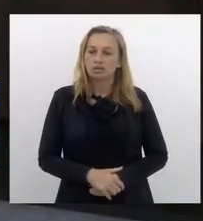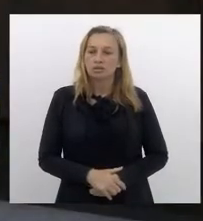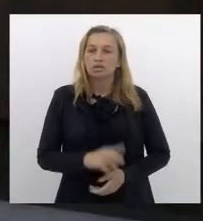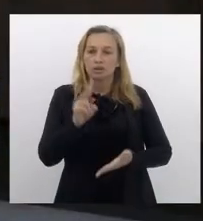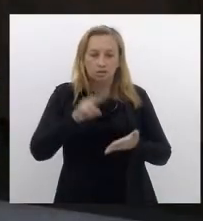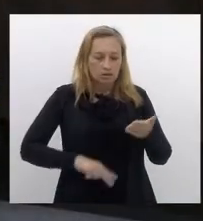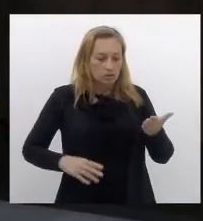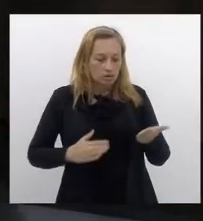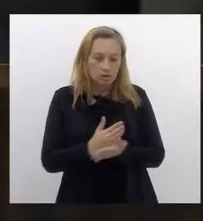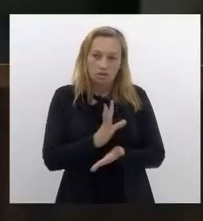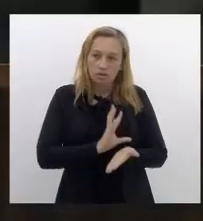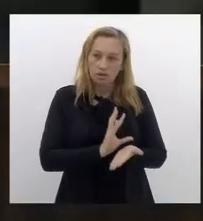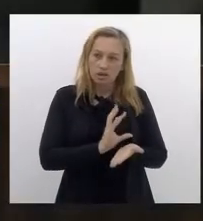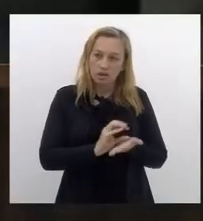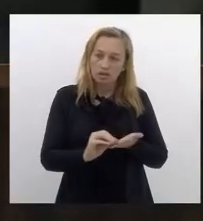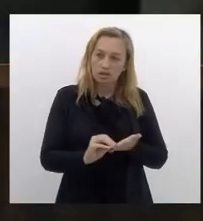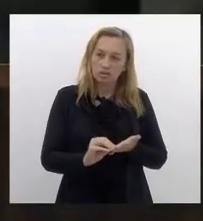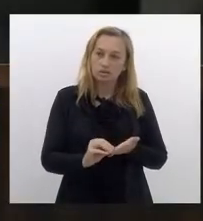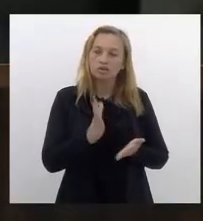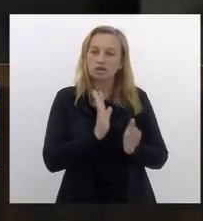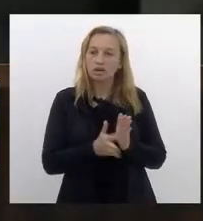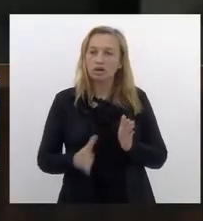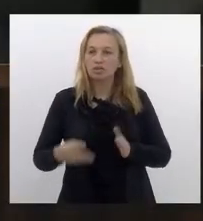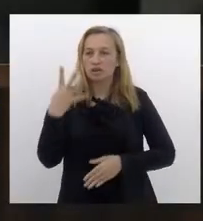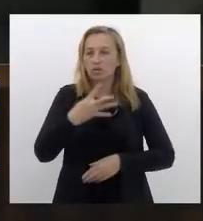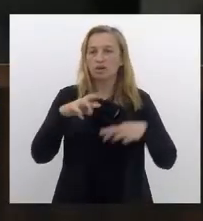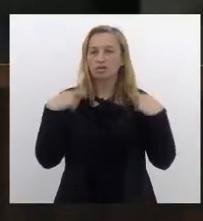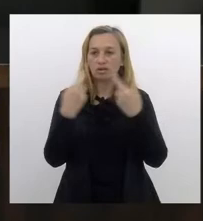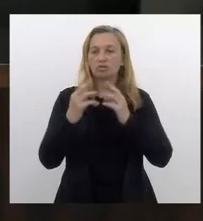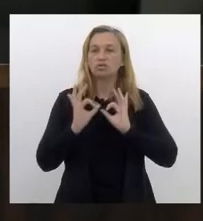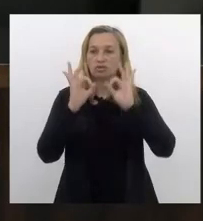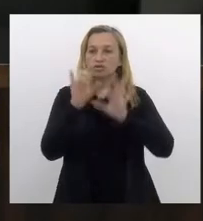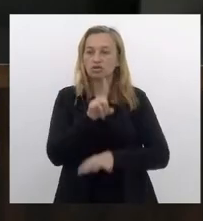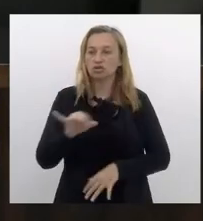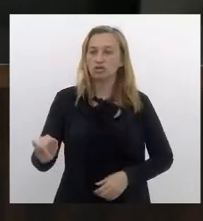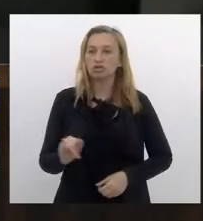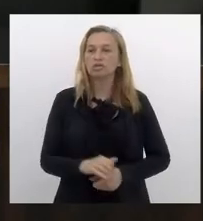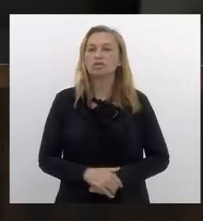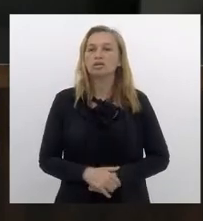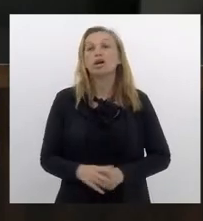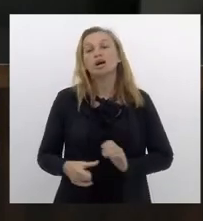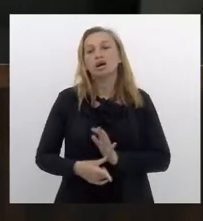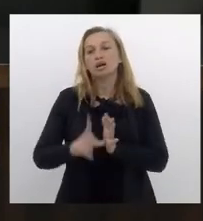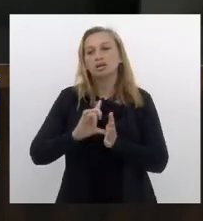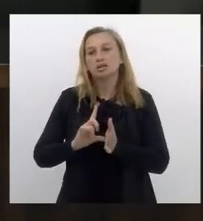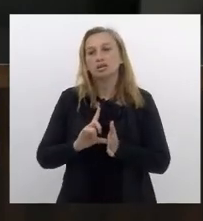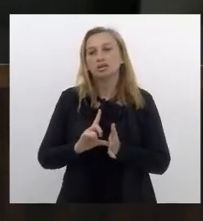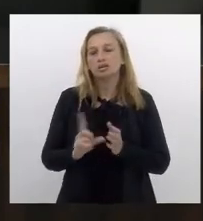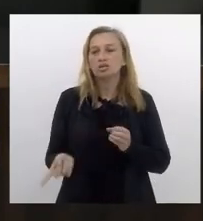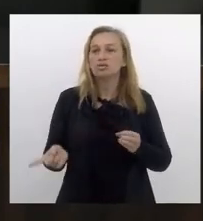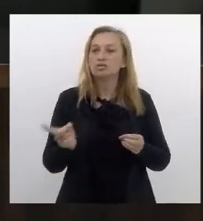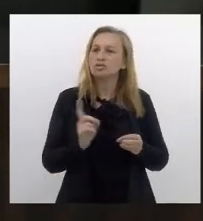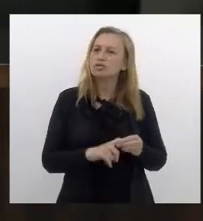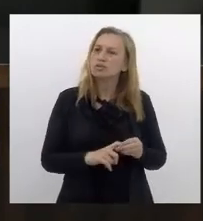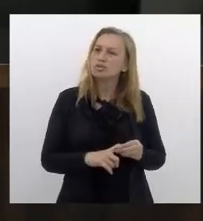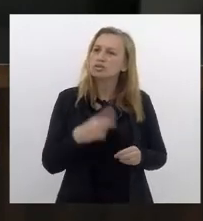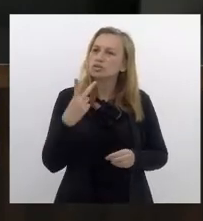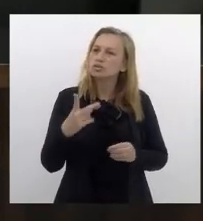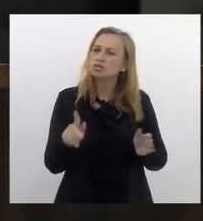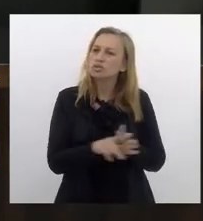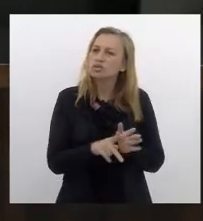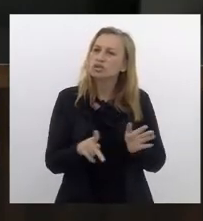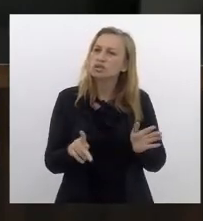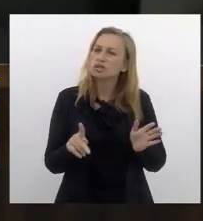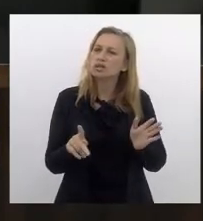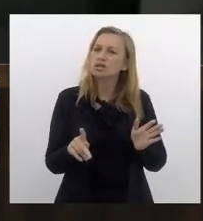Lida e aprovada a ata, passa-se à ordem da 4ª sessão extraordinária do dia. Antes, porém, de votarmos os dois projetos da